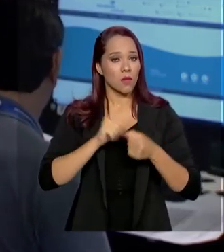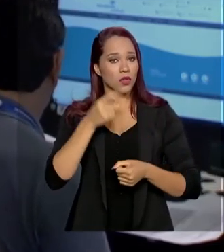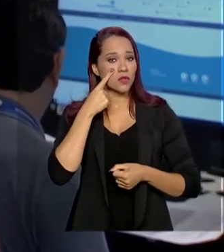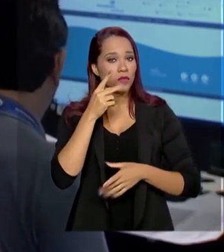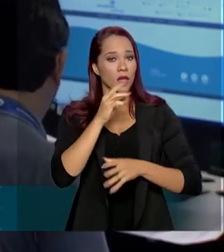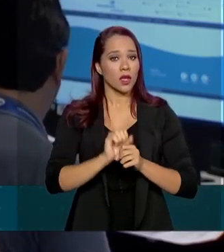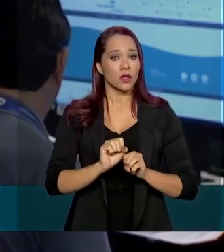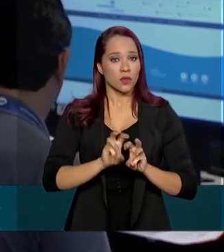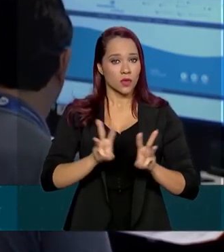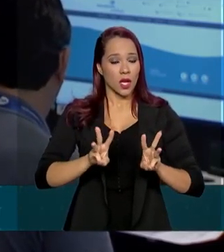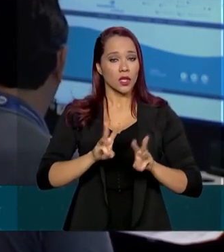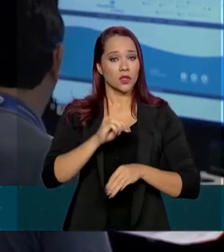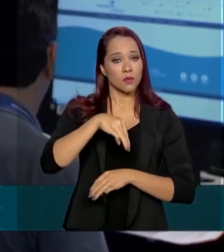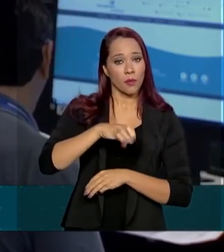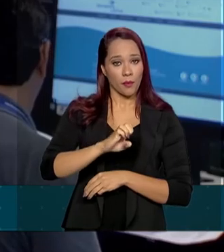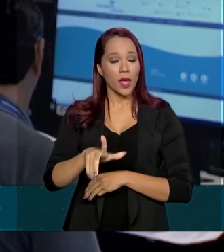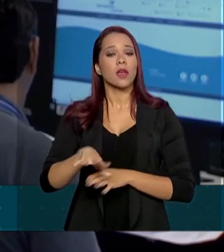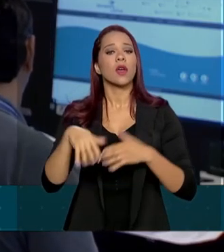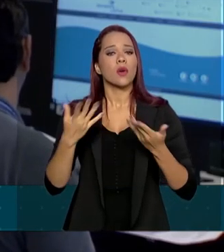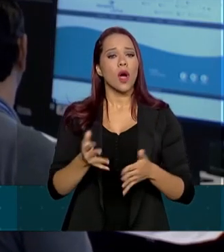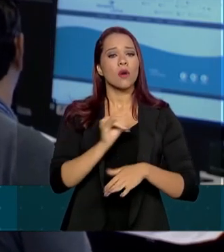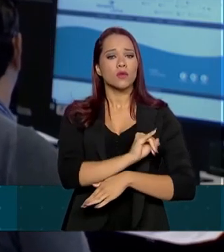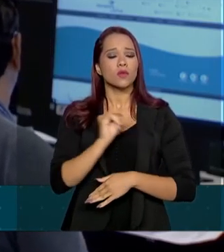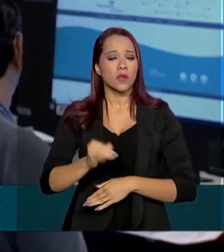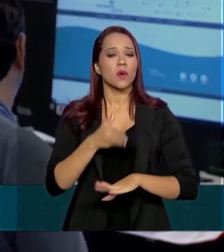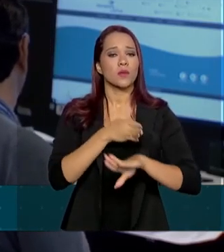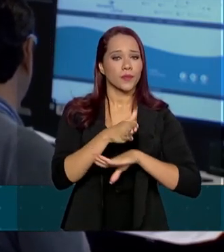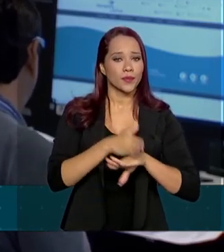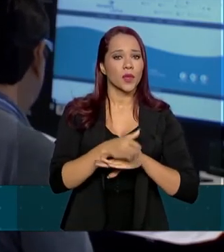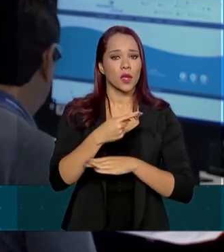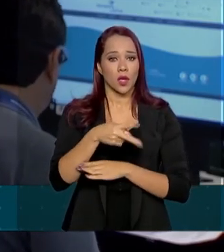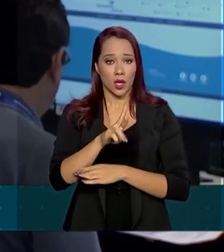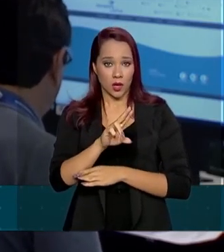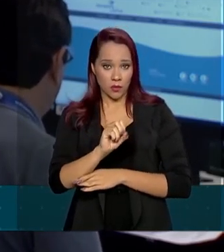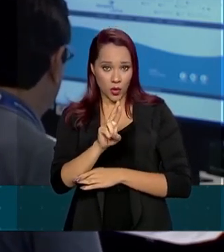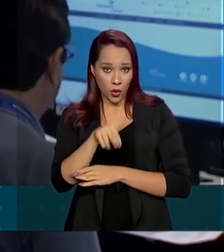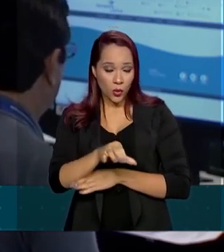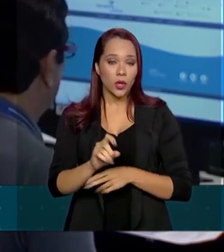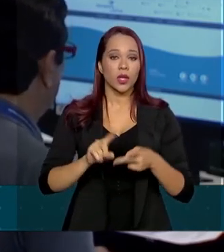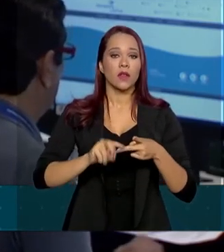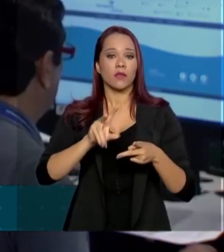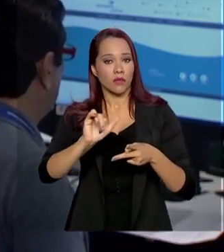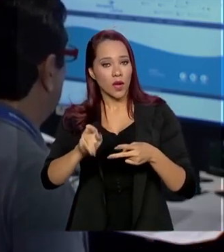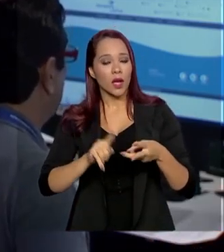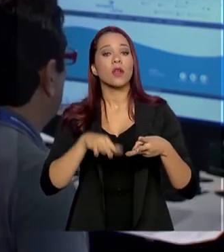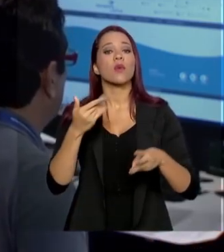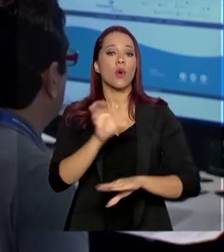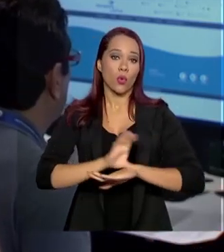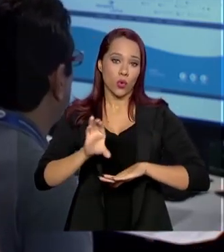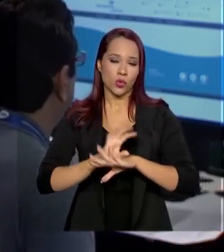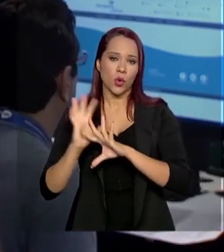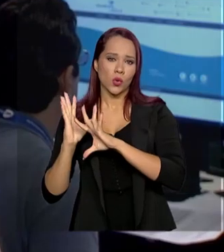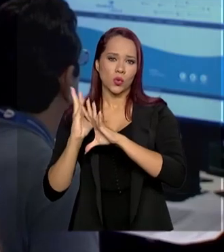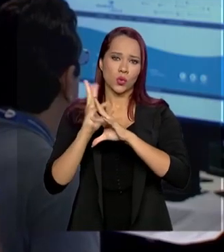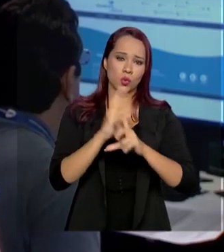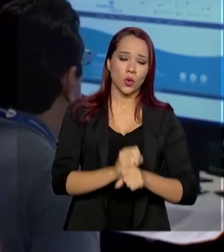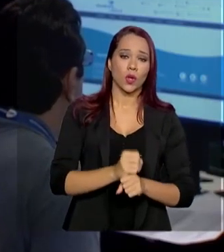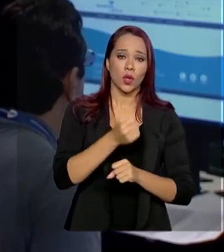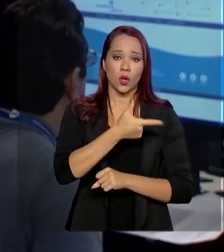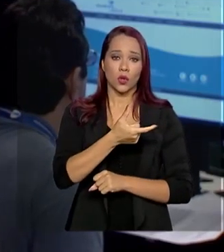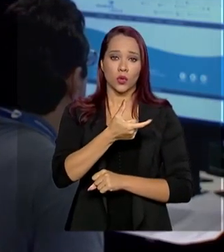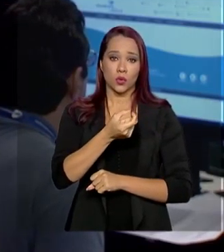conferir no site do mec quais são as instituições que participam do prouni as vagas e os cursos ao todo são mais